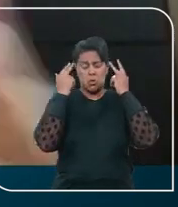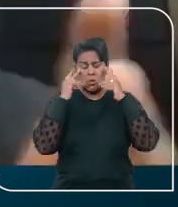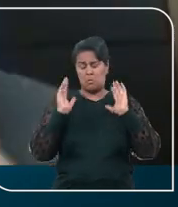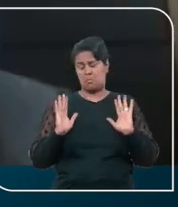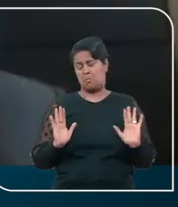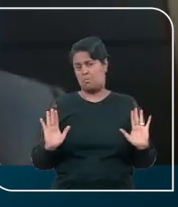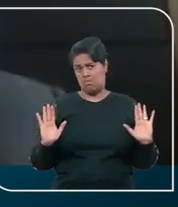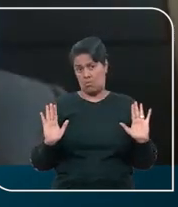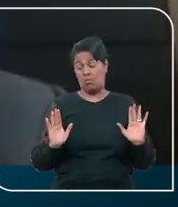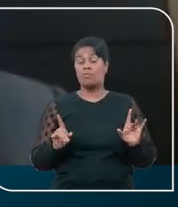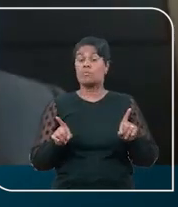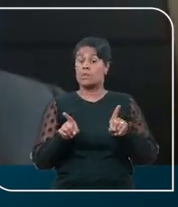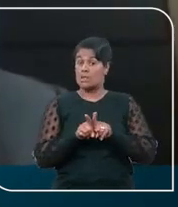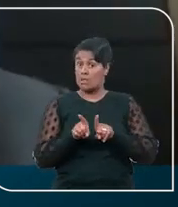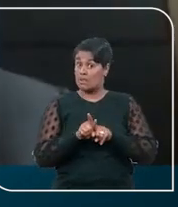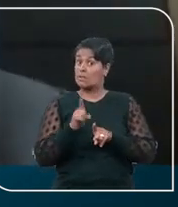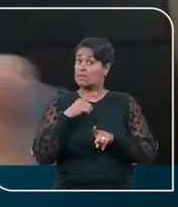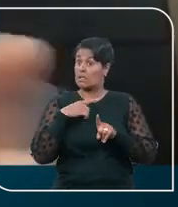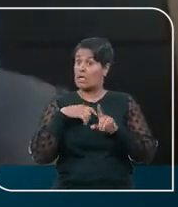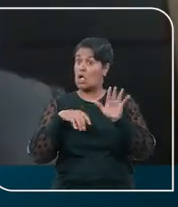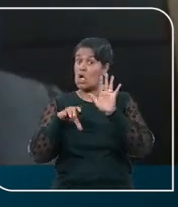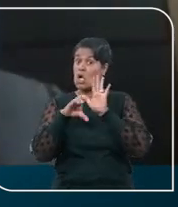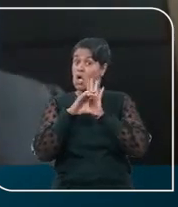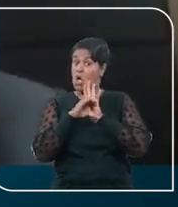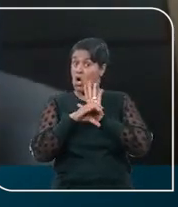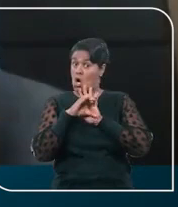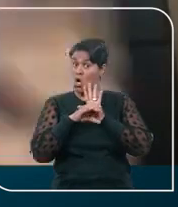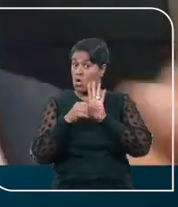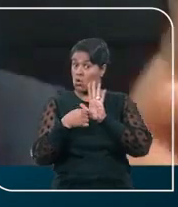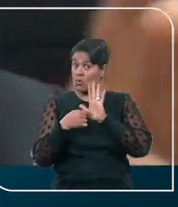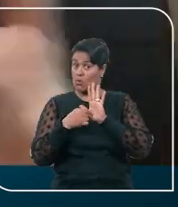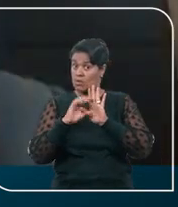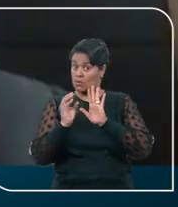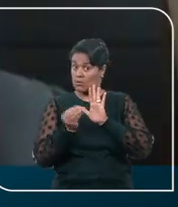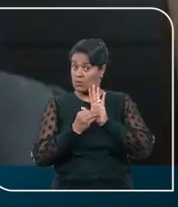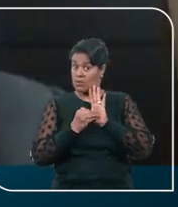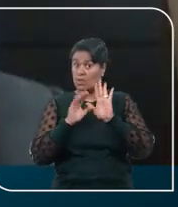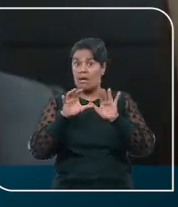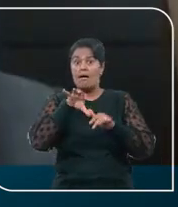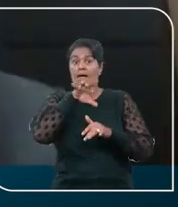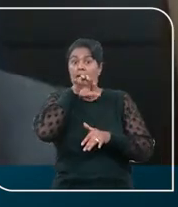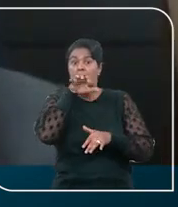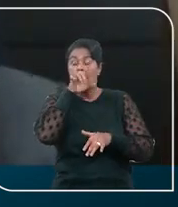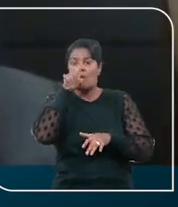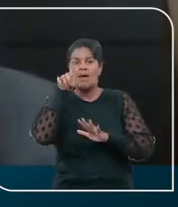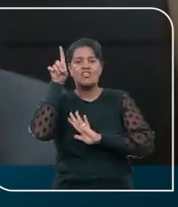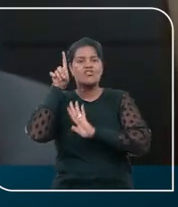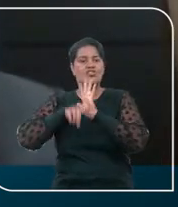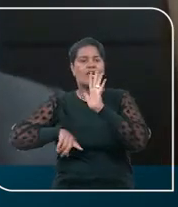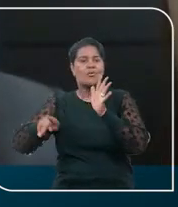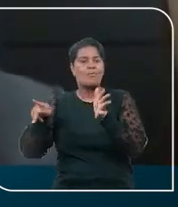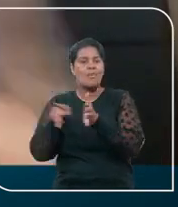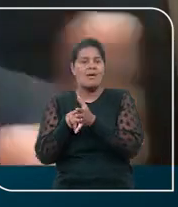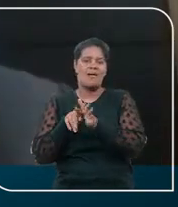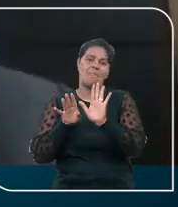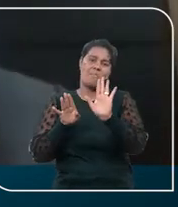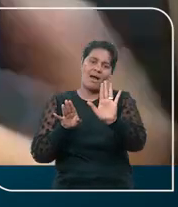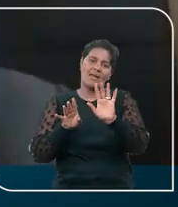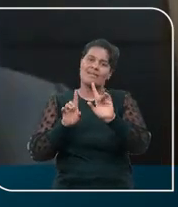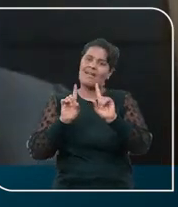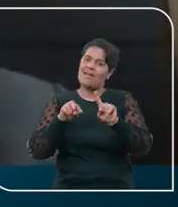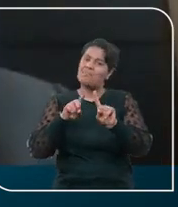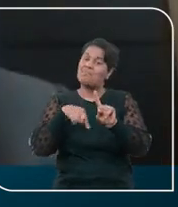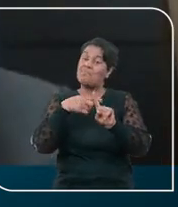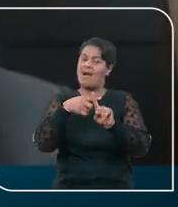existe até conceituação com relação ao animal. Alguns entendem que o animal seria um direito de propriedade, mas para muito além disso, o animal já é